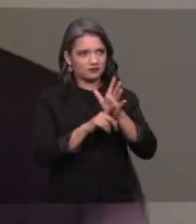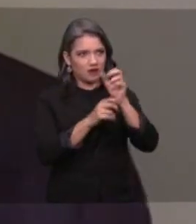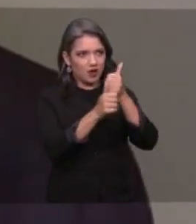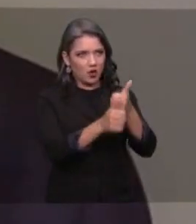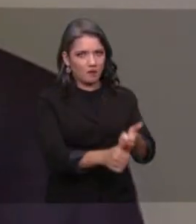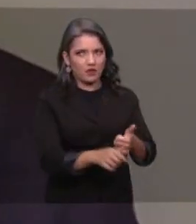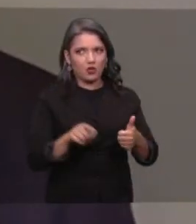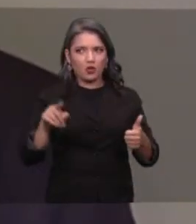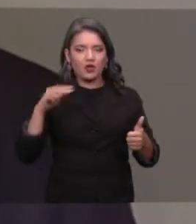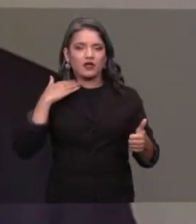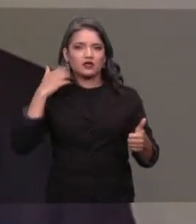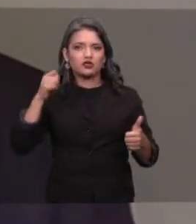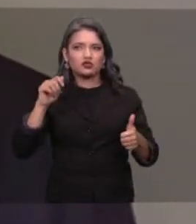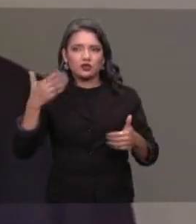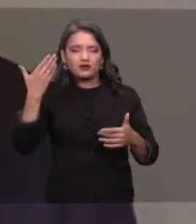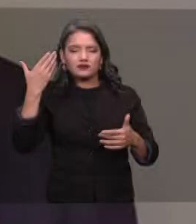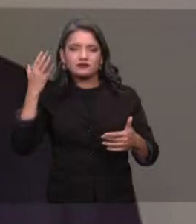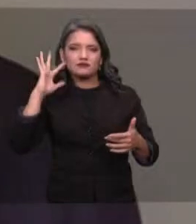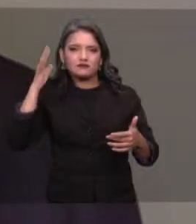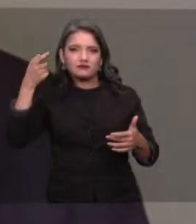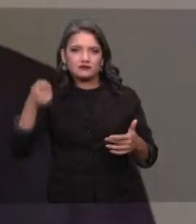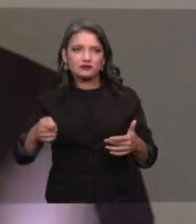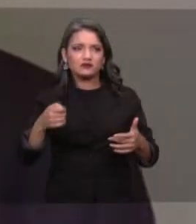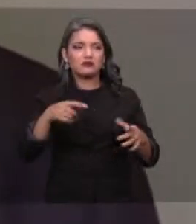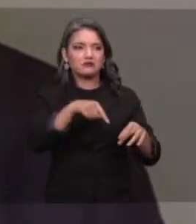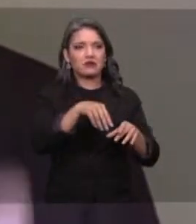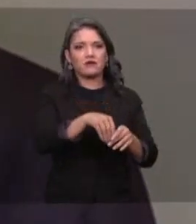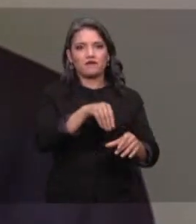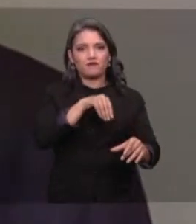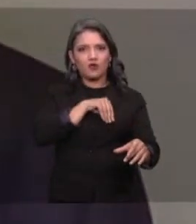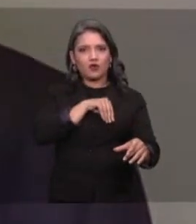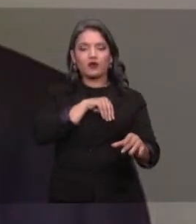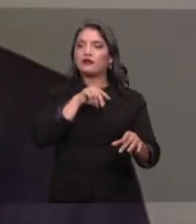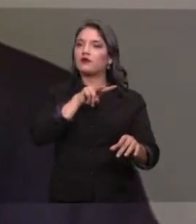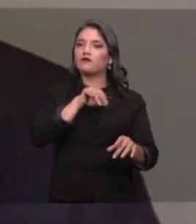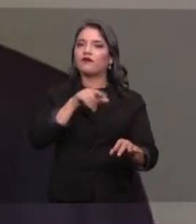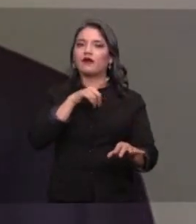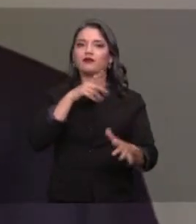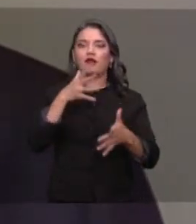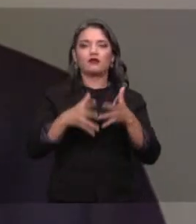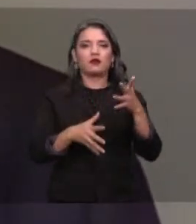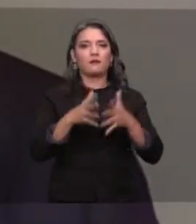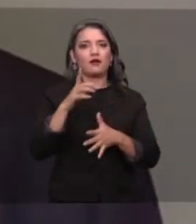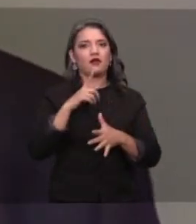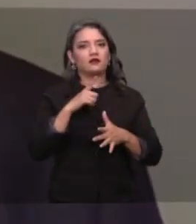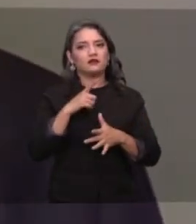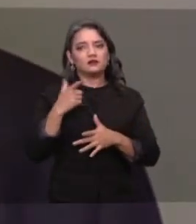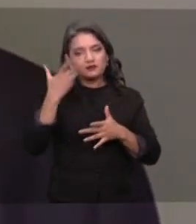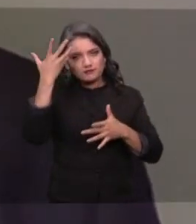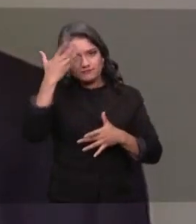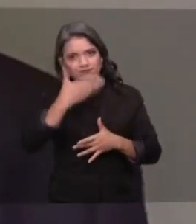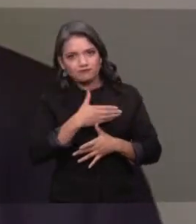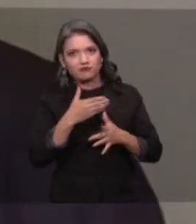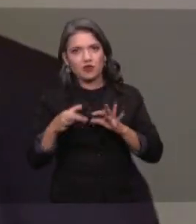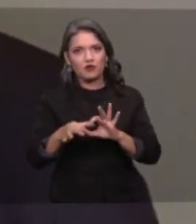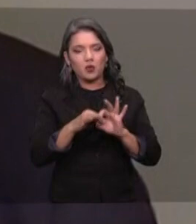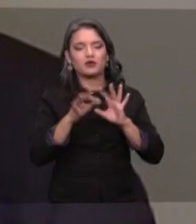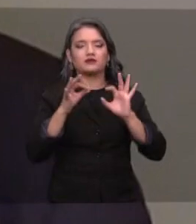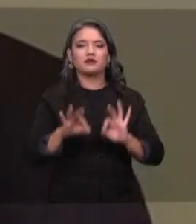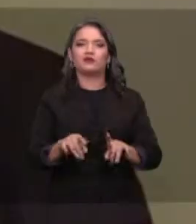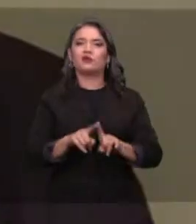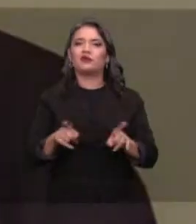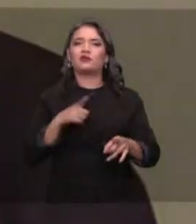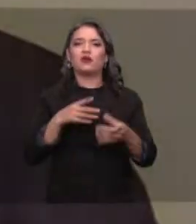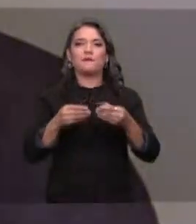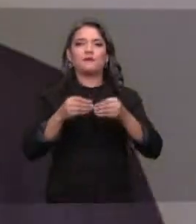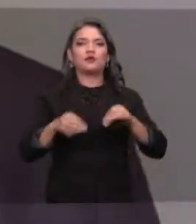sentenciante prejudica a formação de um quadro probatório coeso e harmônico, colocando em xeque um dos escopos do processo